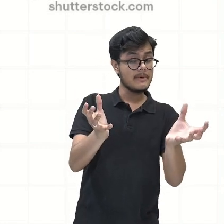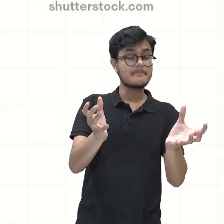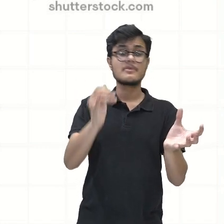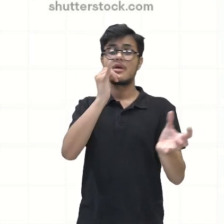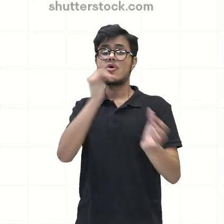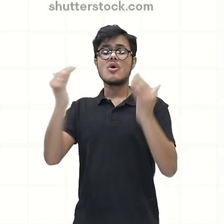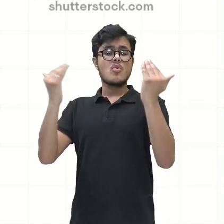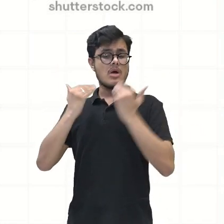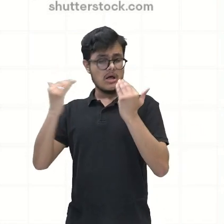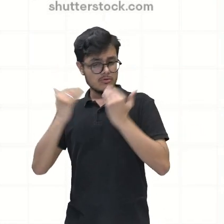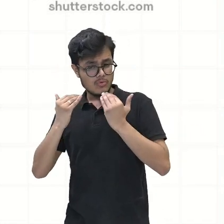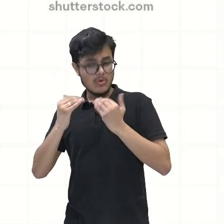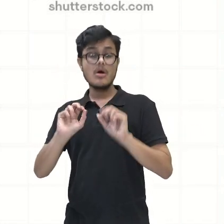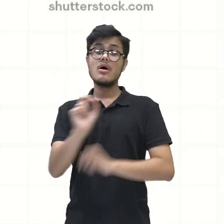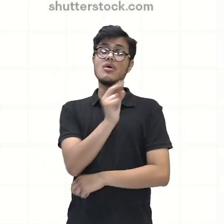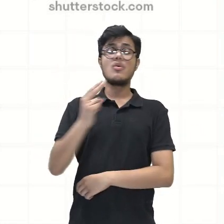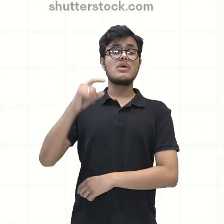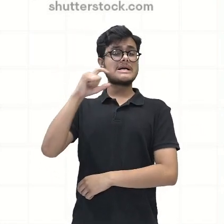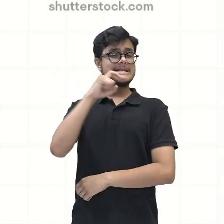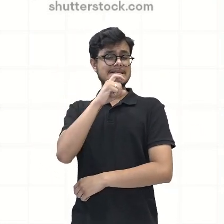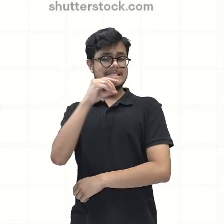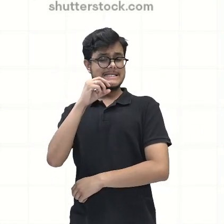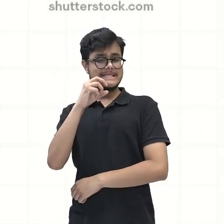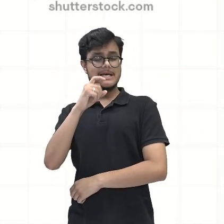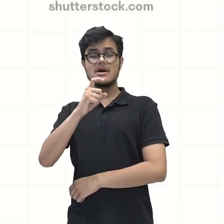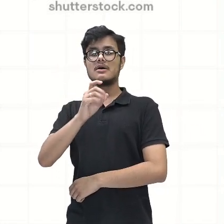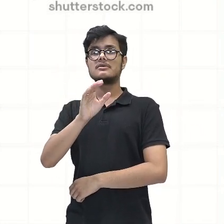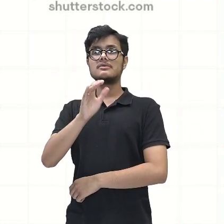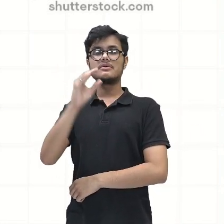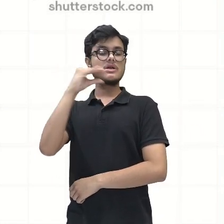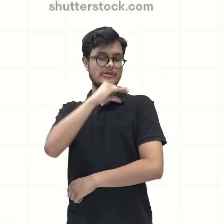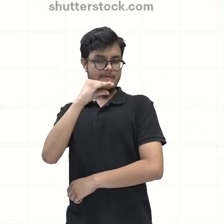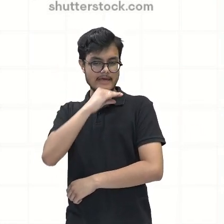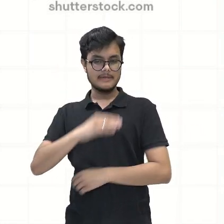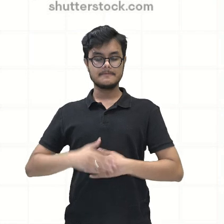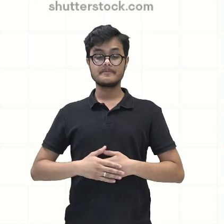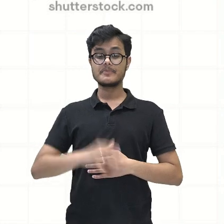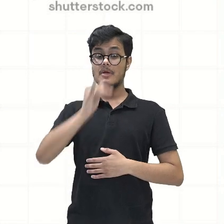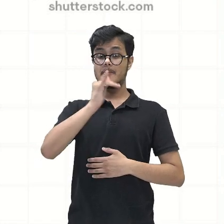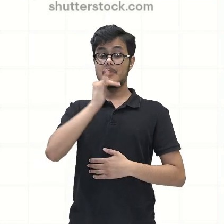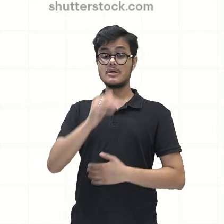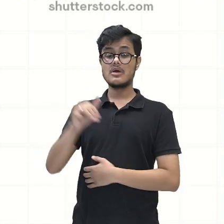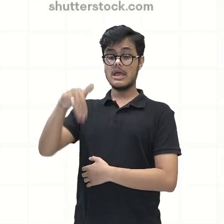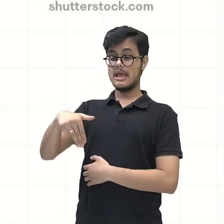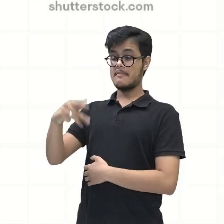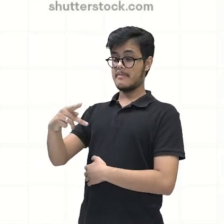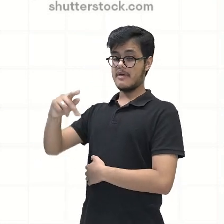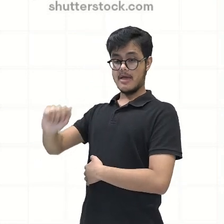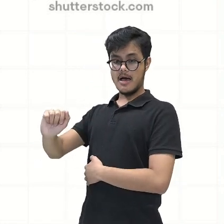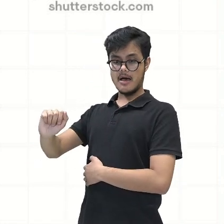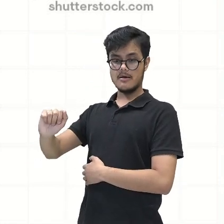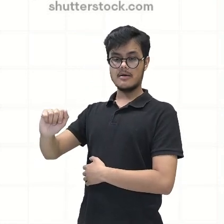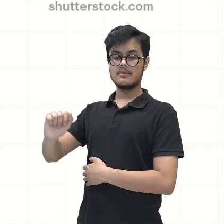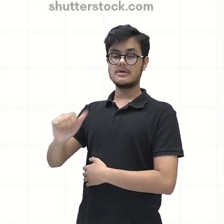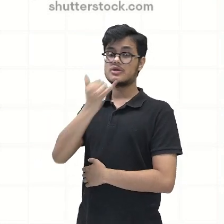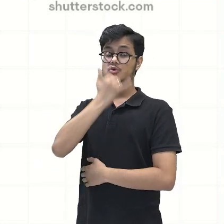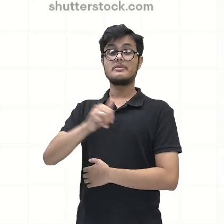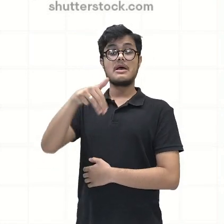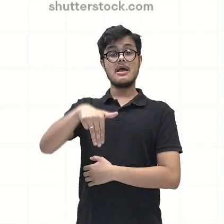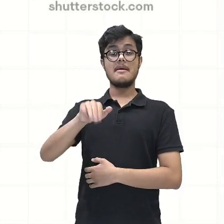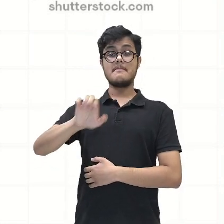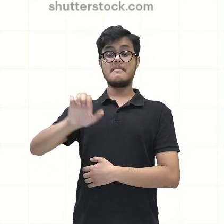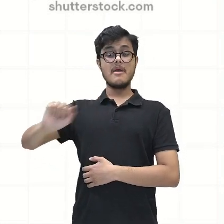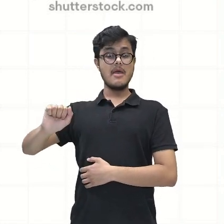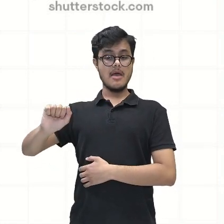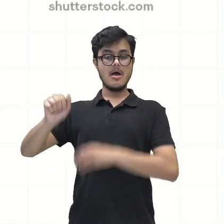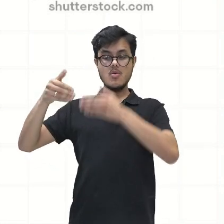inverno. Por exemplo, a massa equatorial atlântica, que corresponde a essa massa aqui, a MEA, ela se